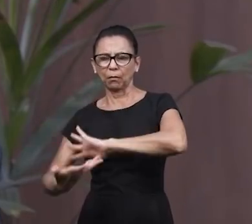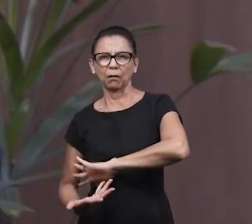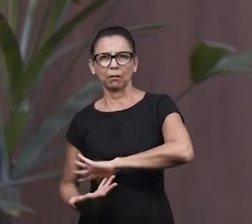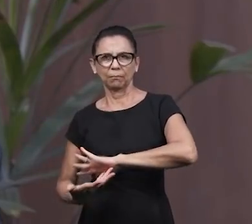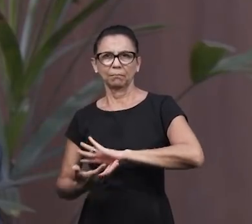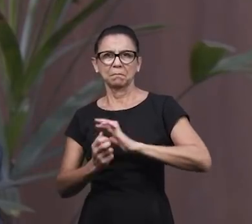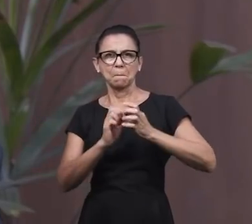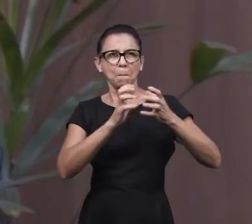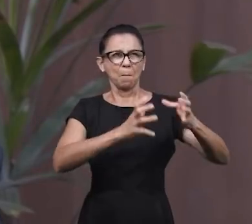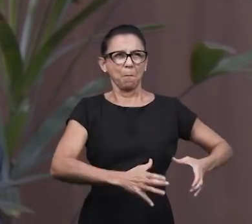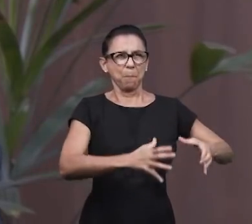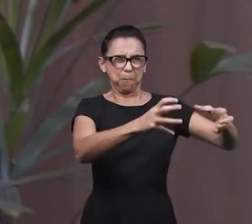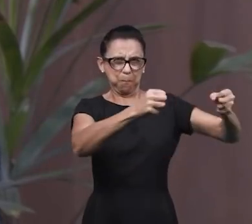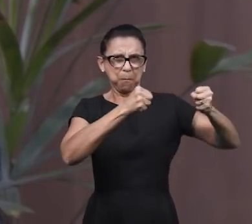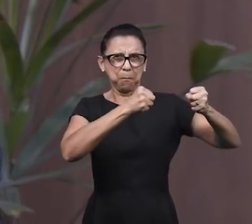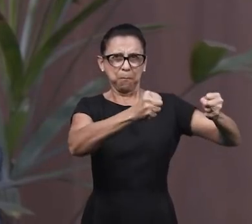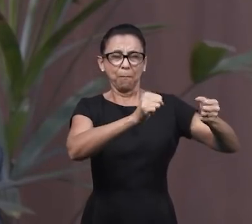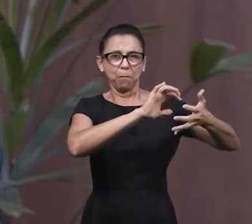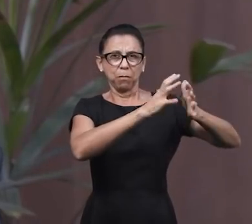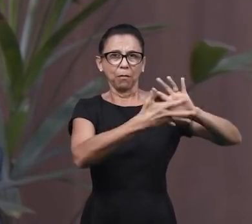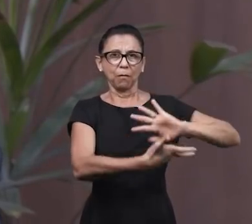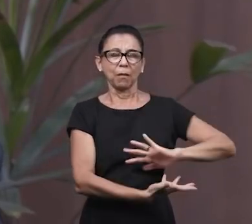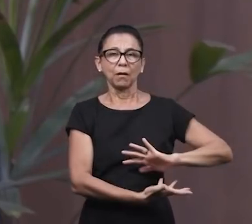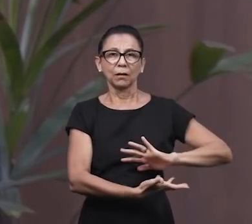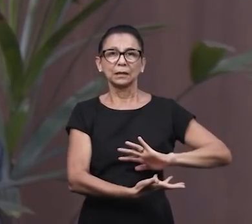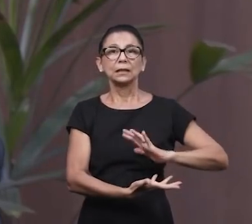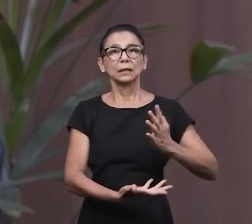de Jesus como o libertador.